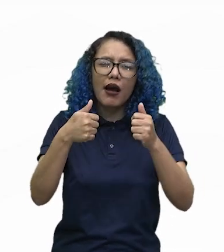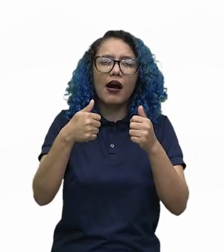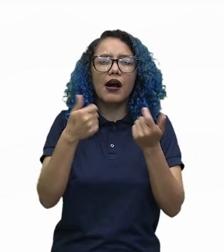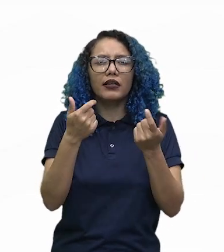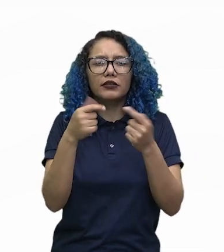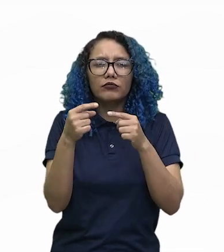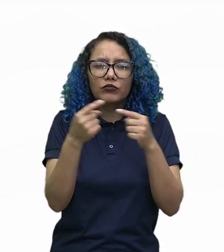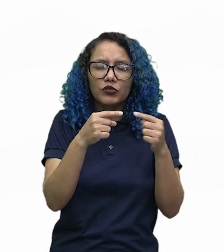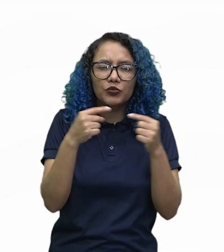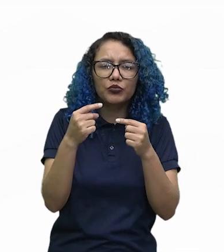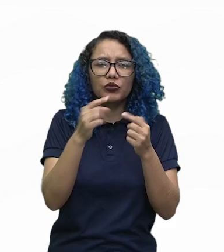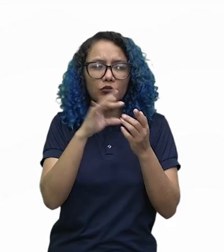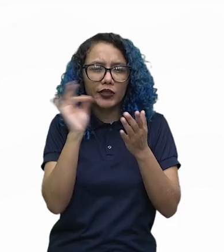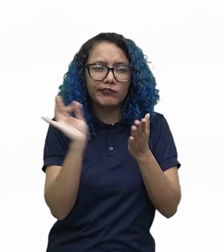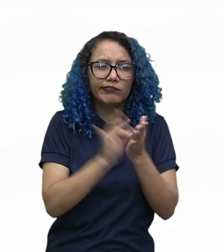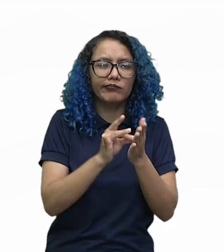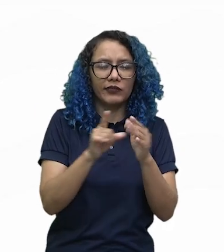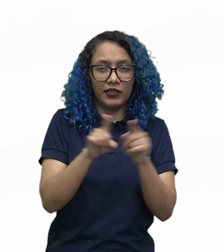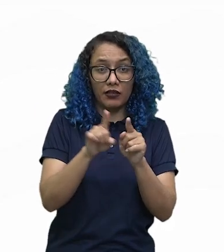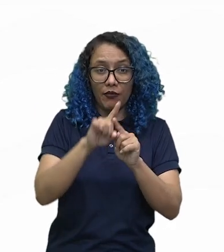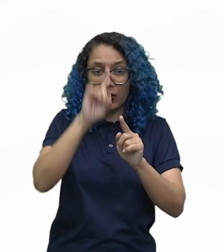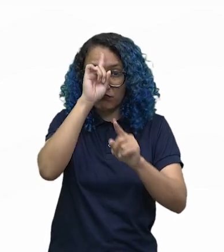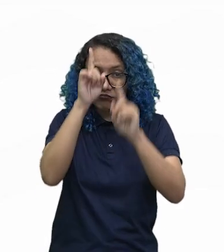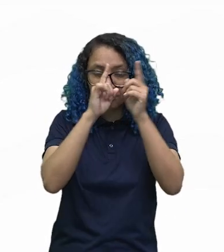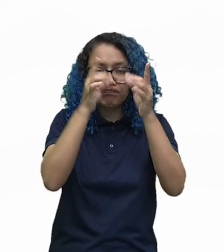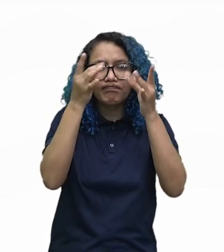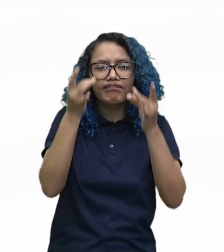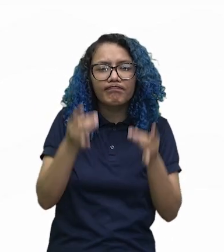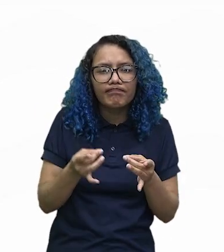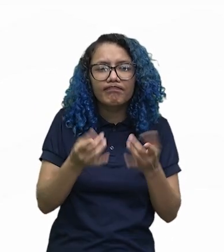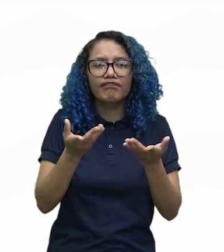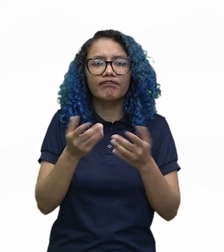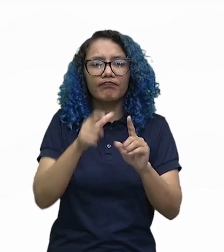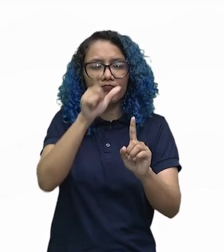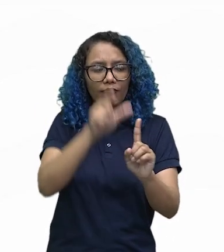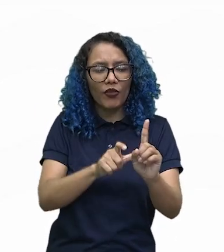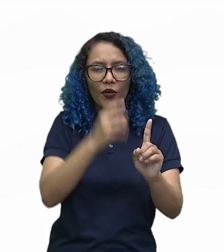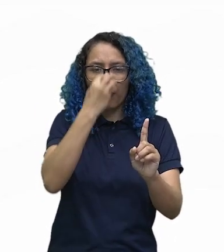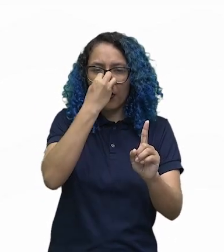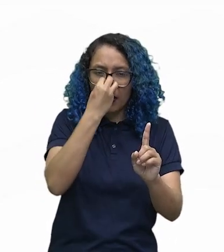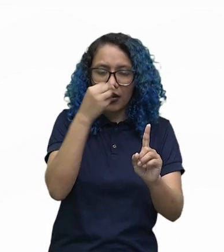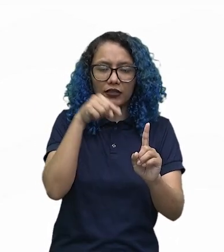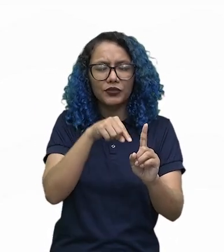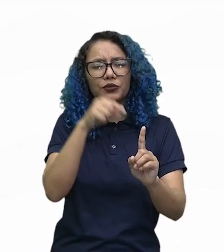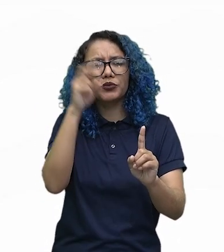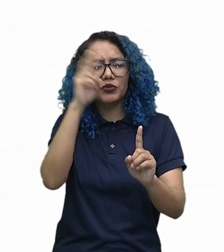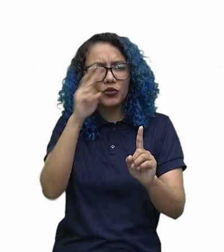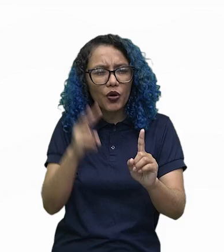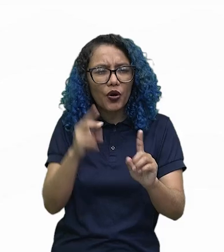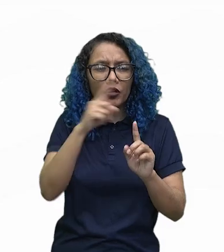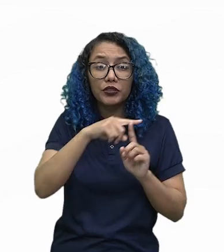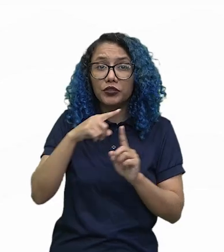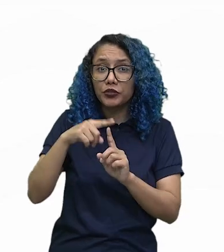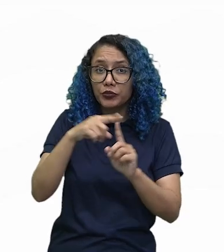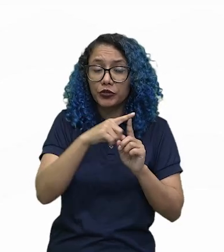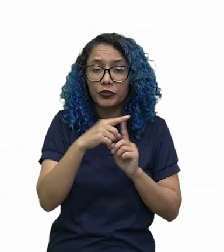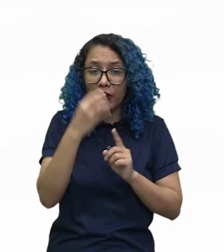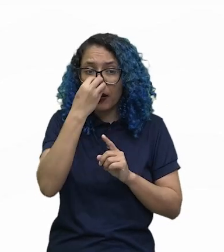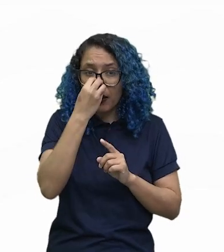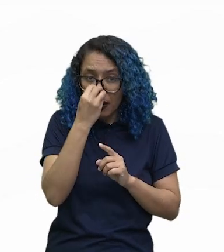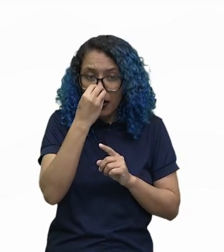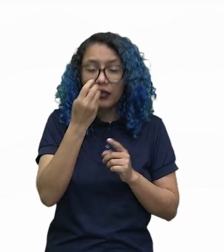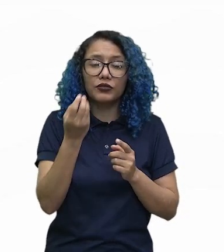Análise, disputas e legitimidade e criação. Detalhamento. A figura do palhaço.